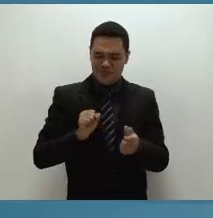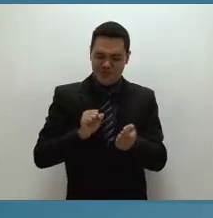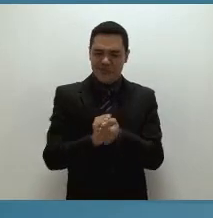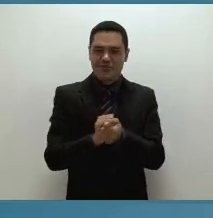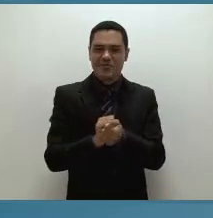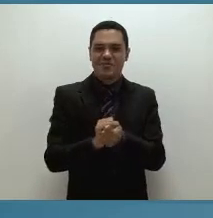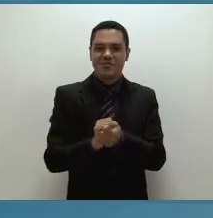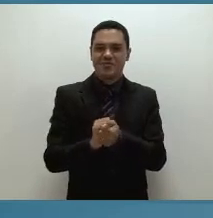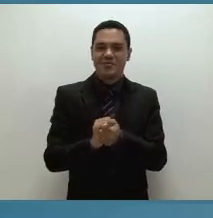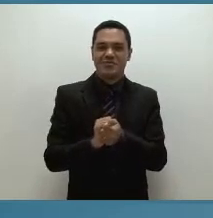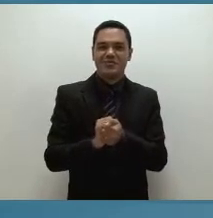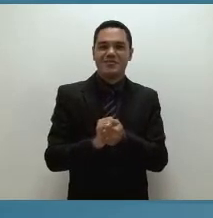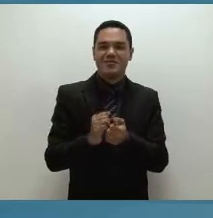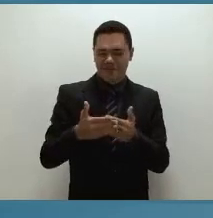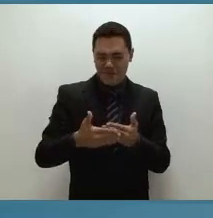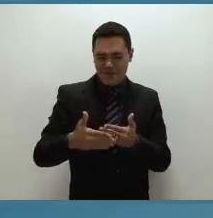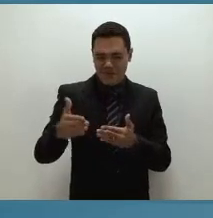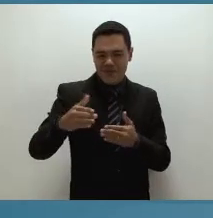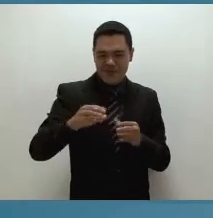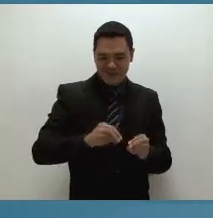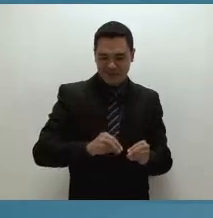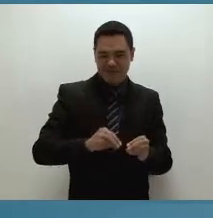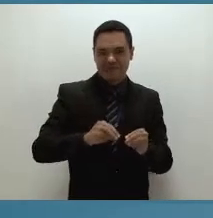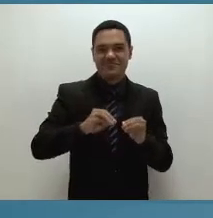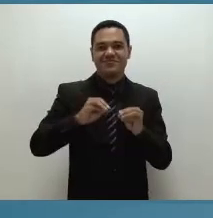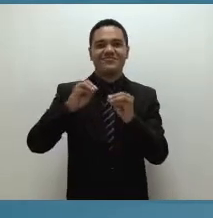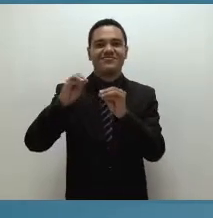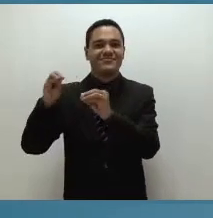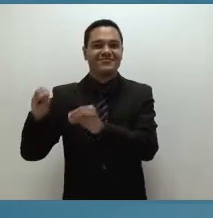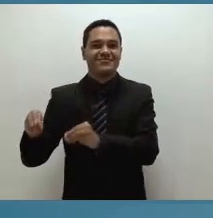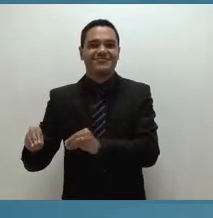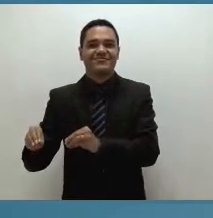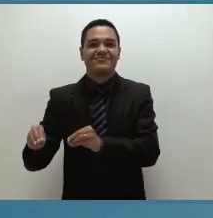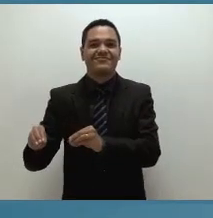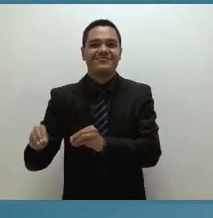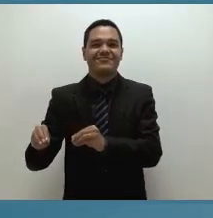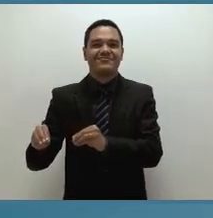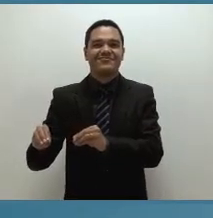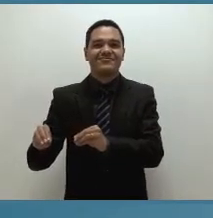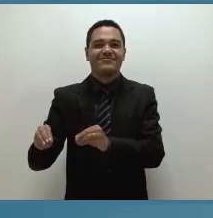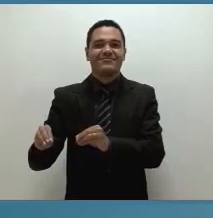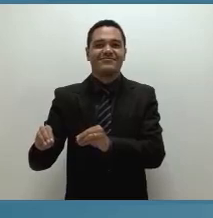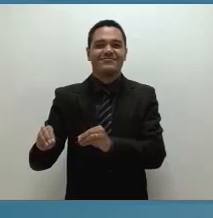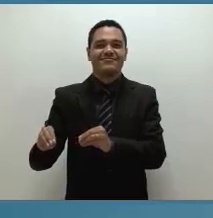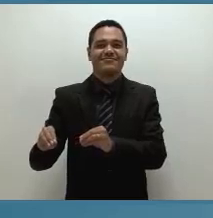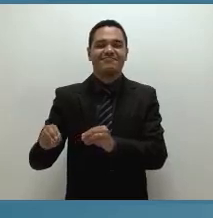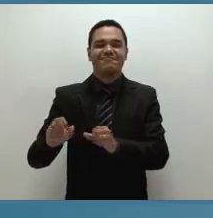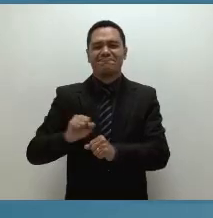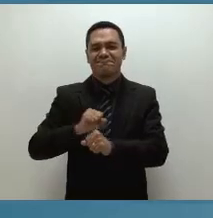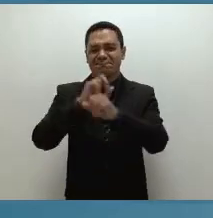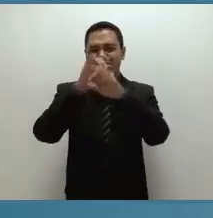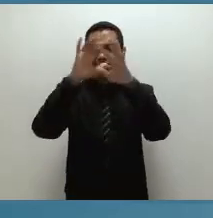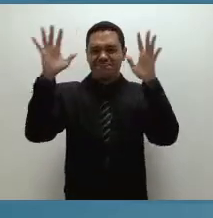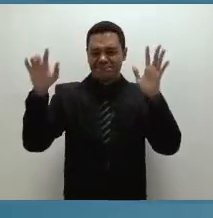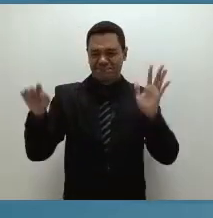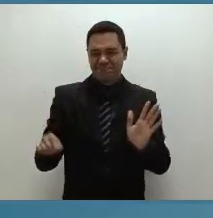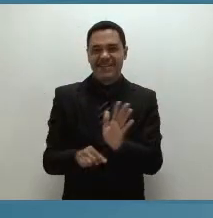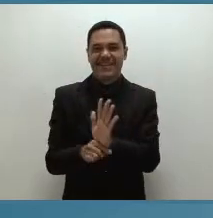a transição no dia de hoje, de forma transparente e